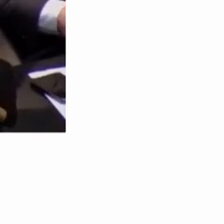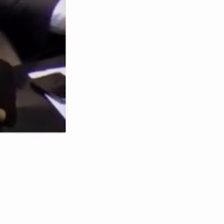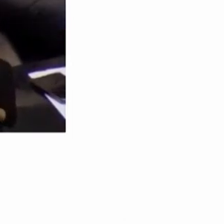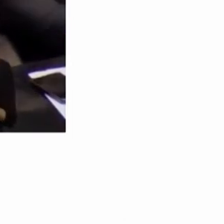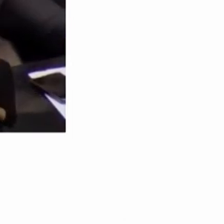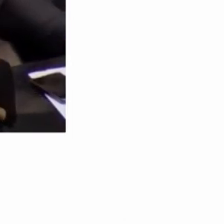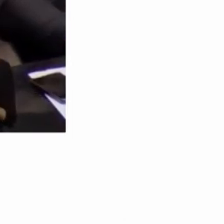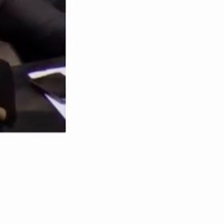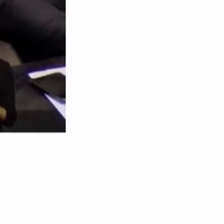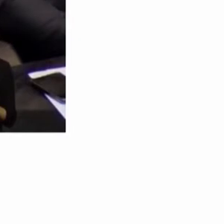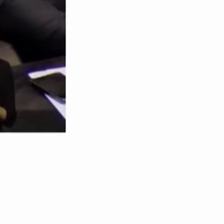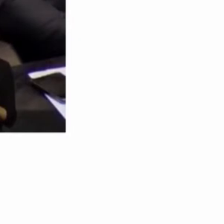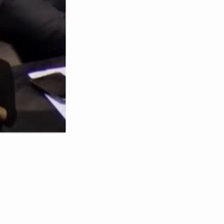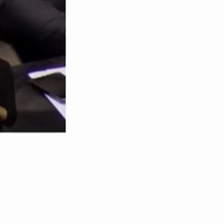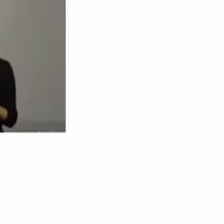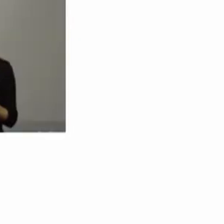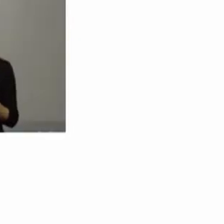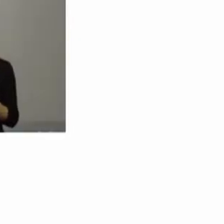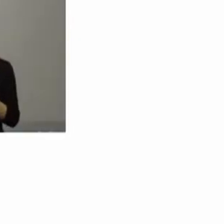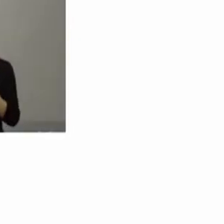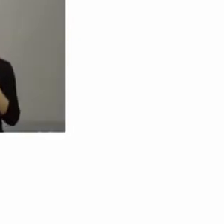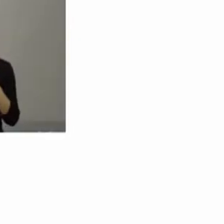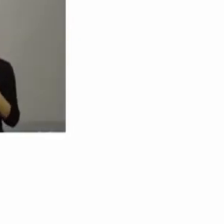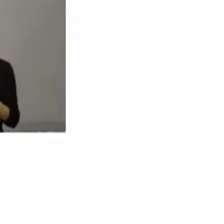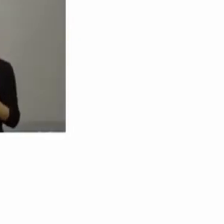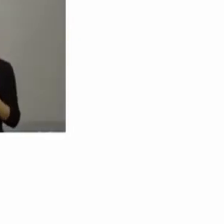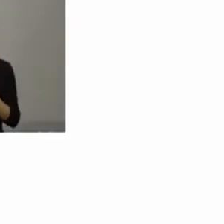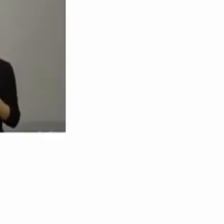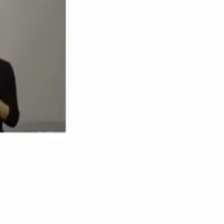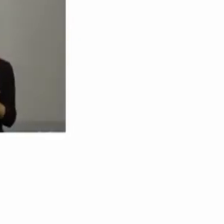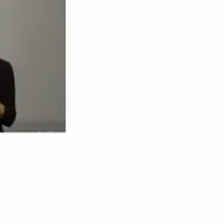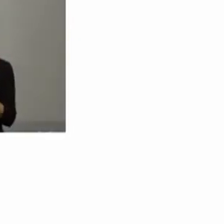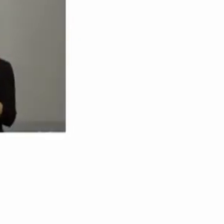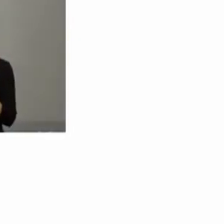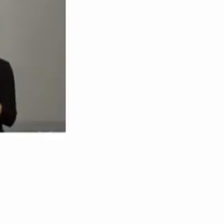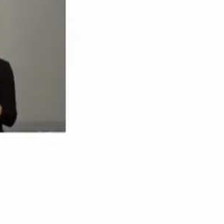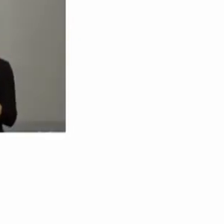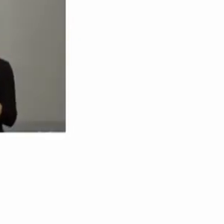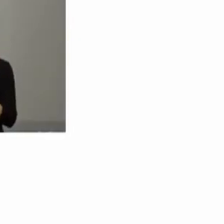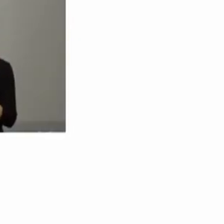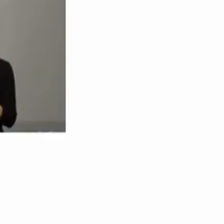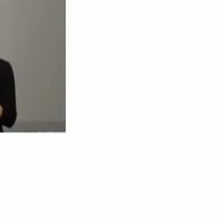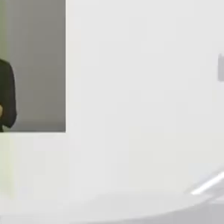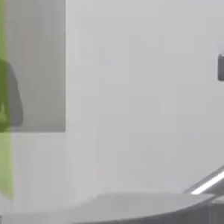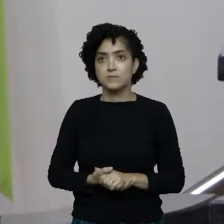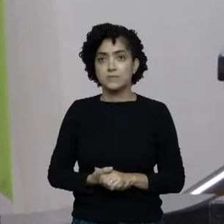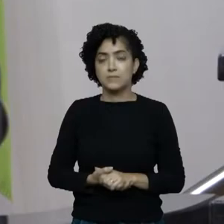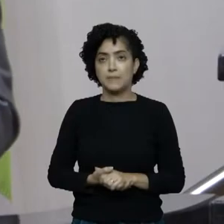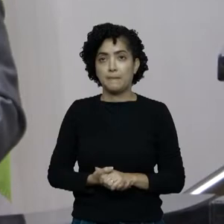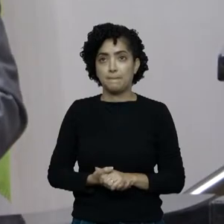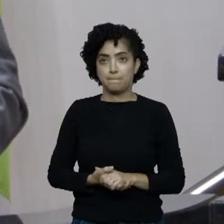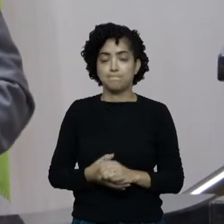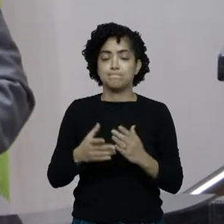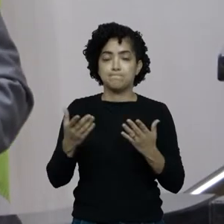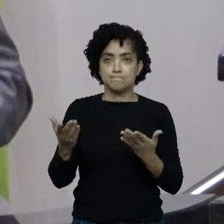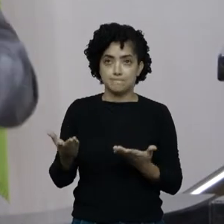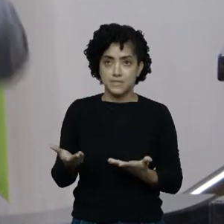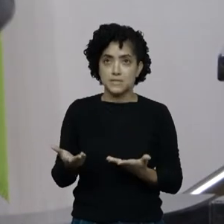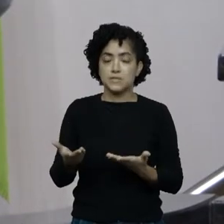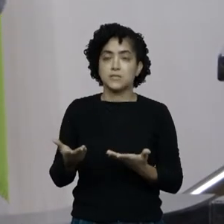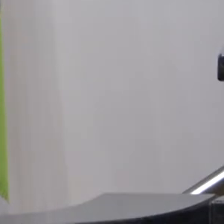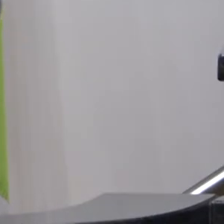sei que eu vou ir e após seguiremos com a ordem do dia normal o show deputados